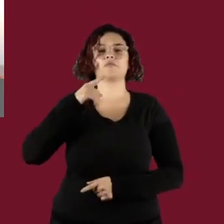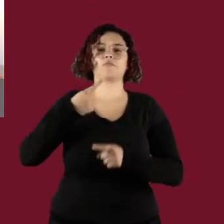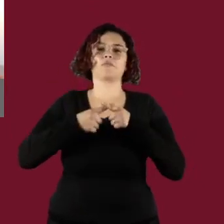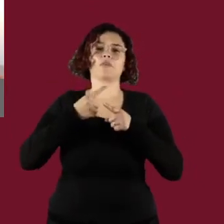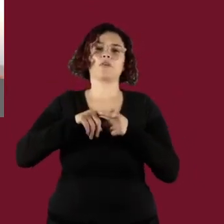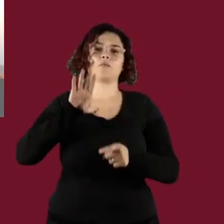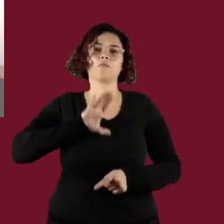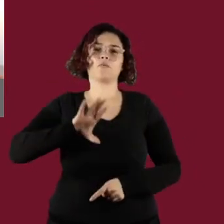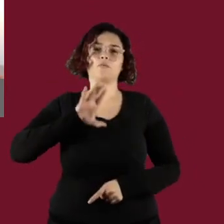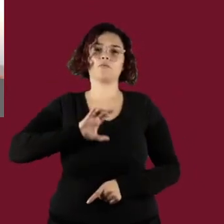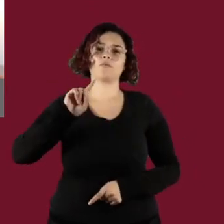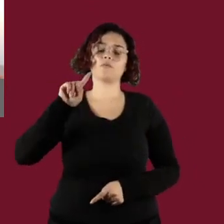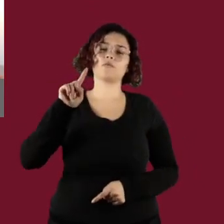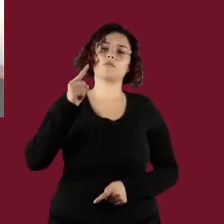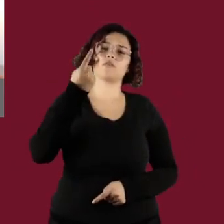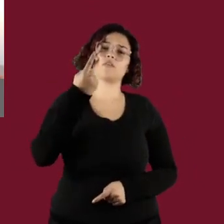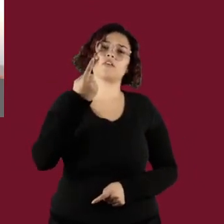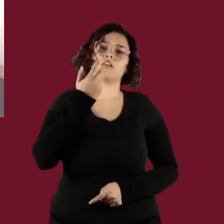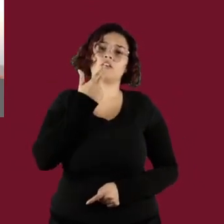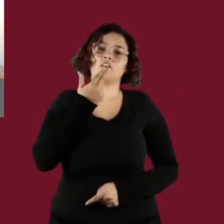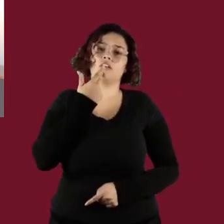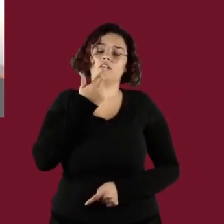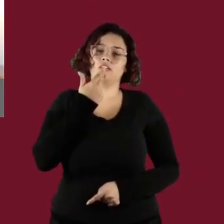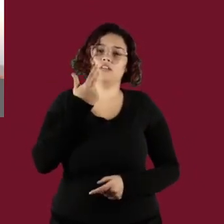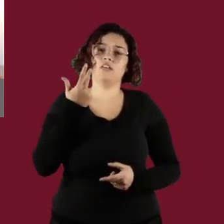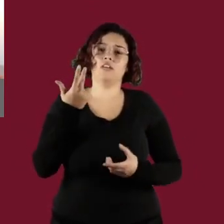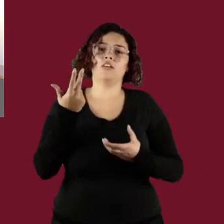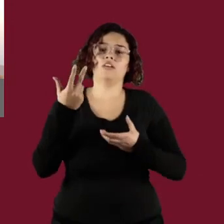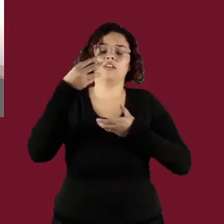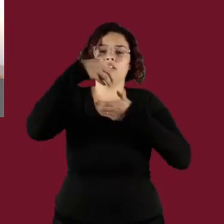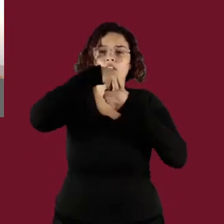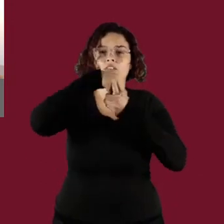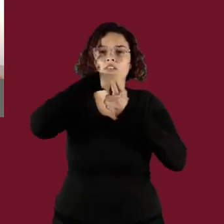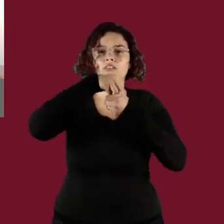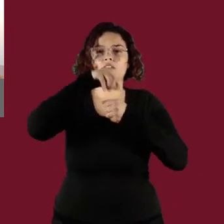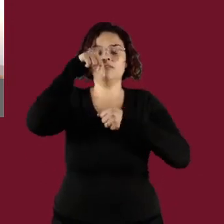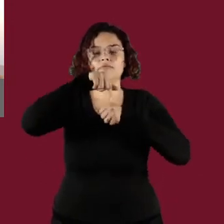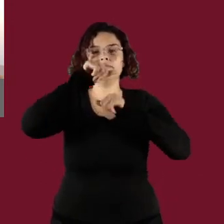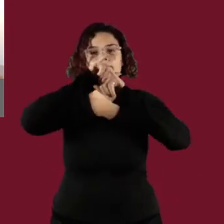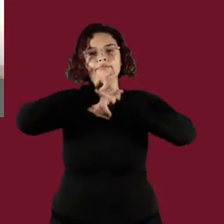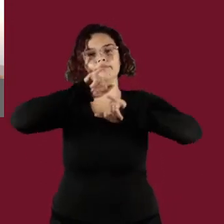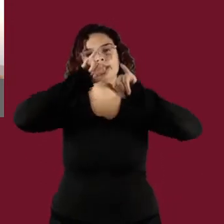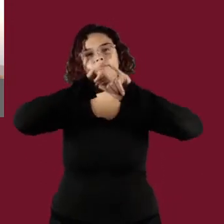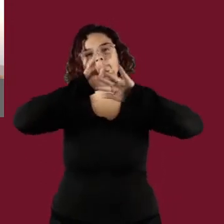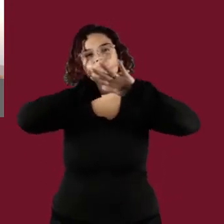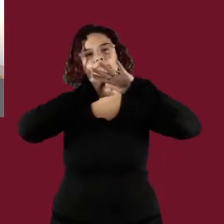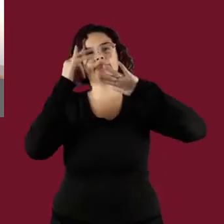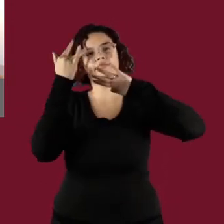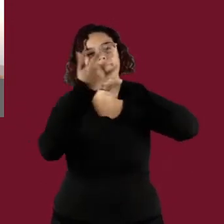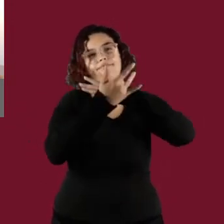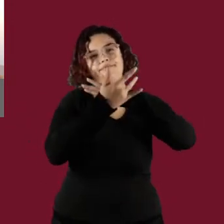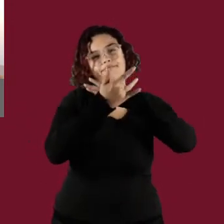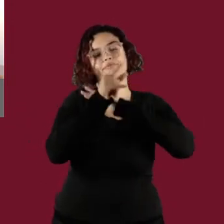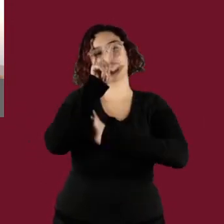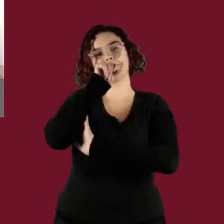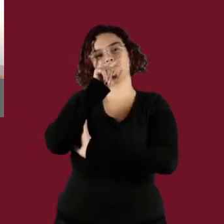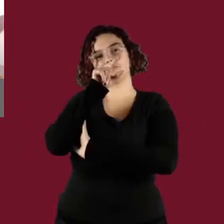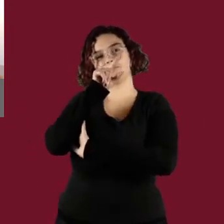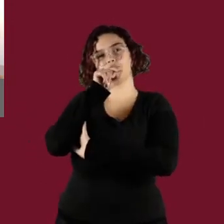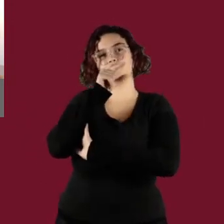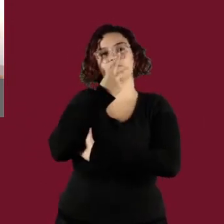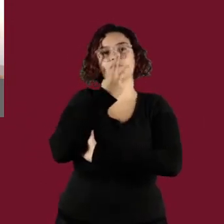língua a entrar num canal de rede social. Foi uma conta de Twitter em 2009. Não